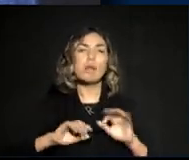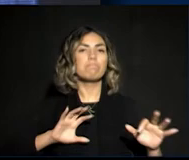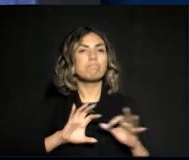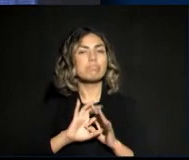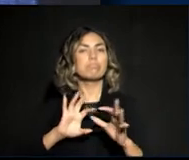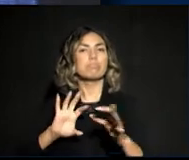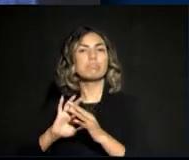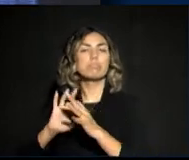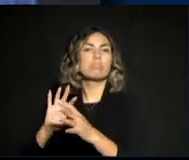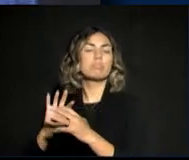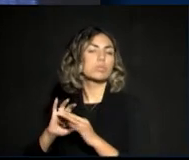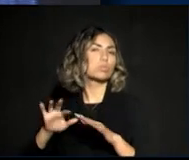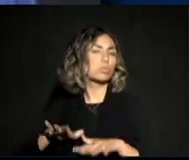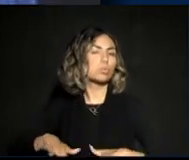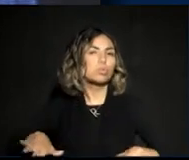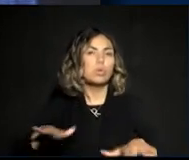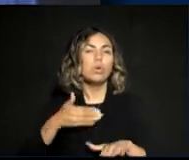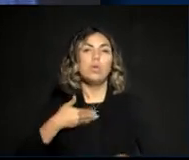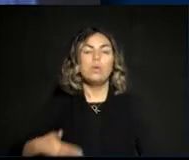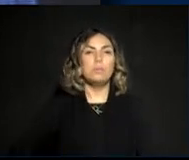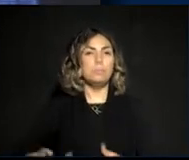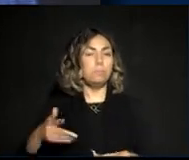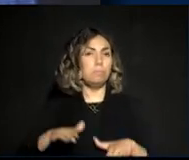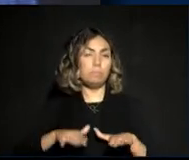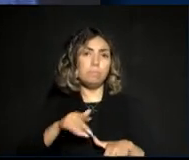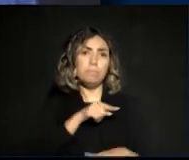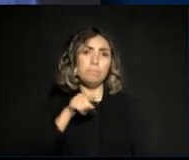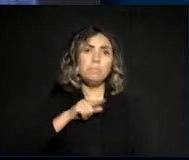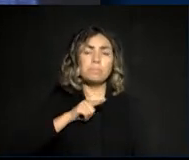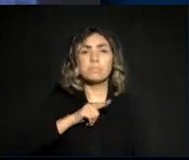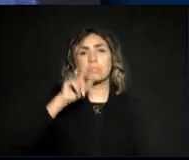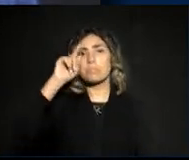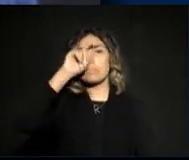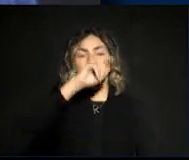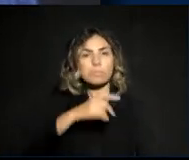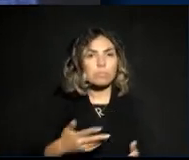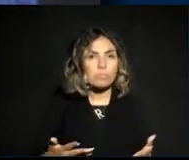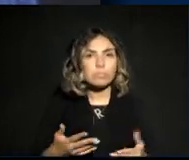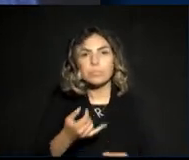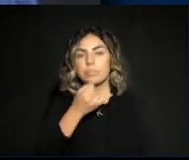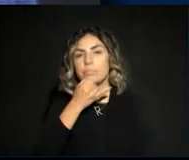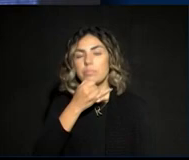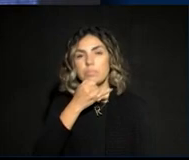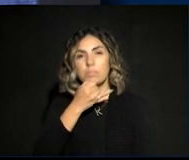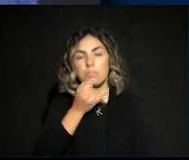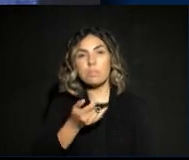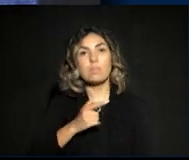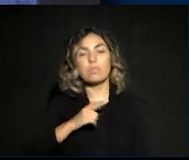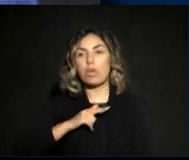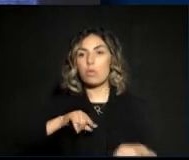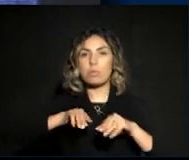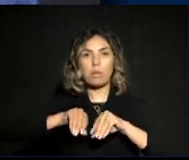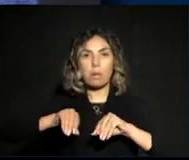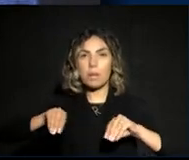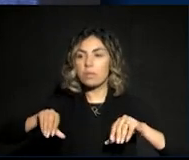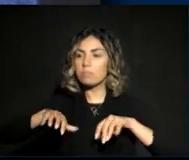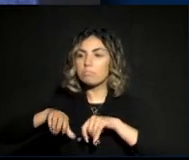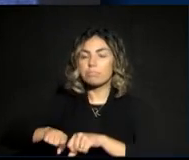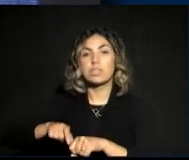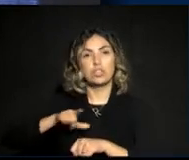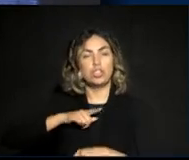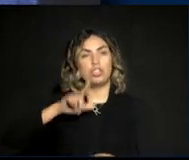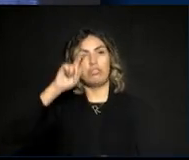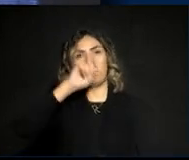todos os intervenientes de governo quem às vezes não enfrenta uma dificuldade para licenciar por exemplo um loteamento um simples